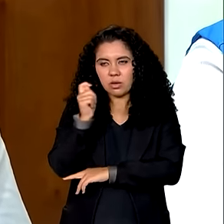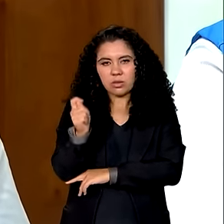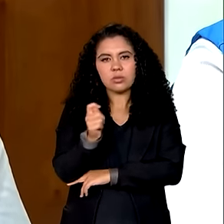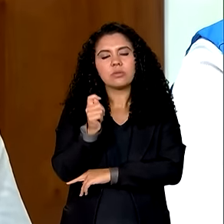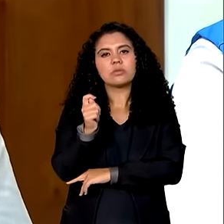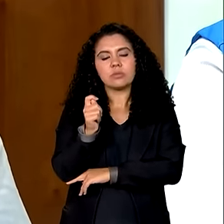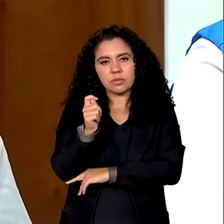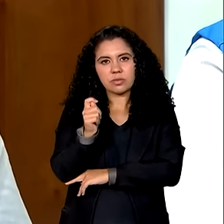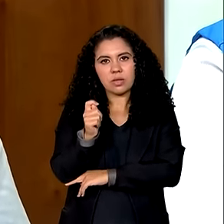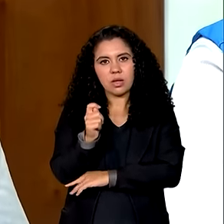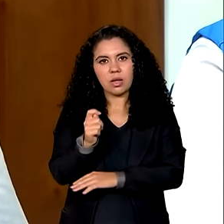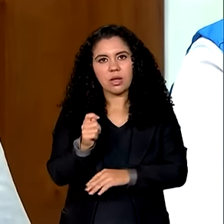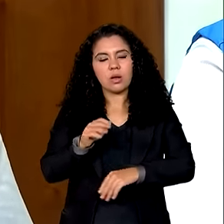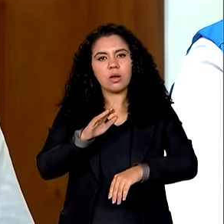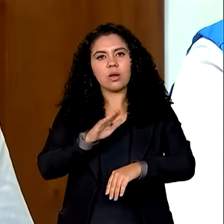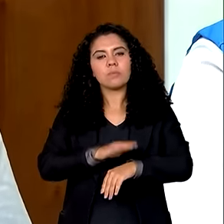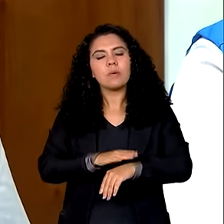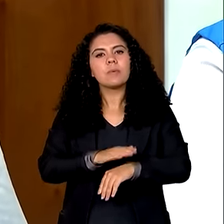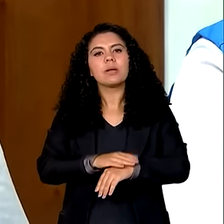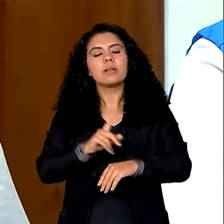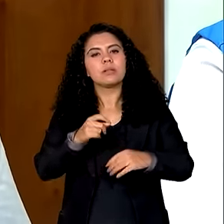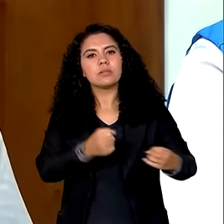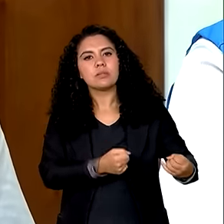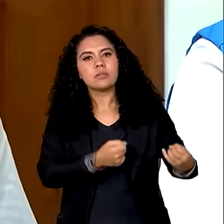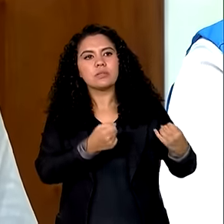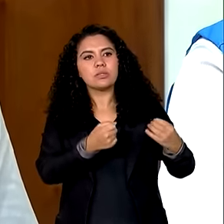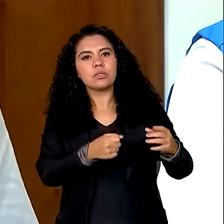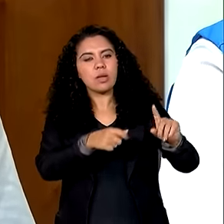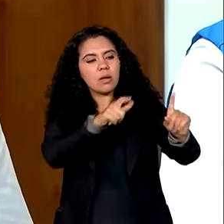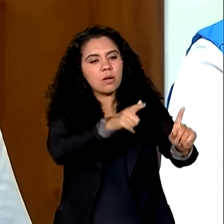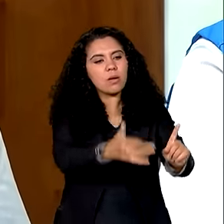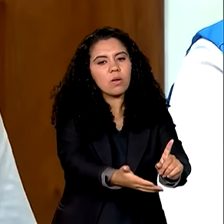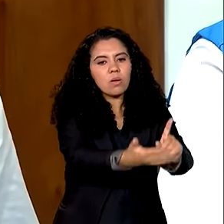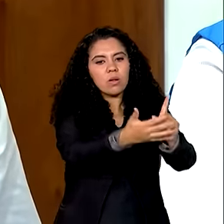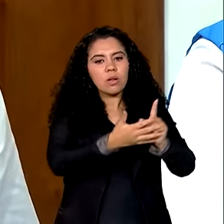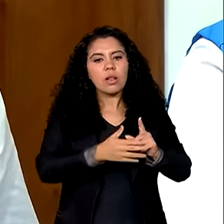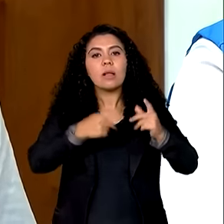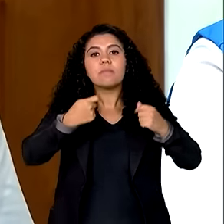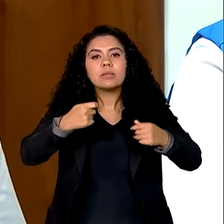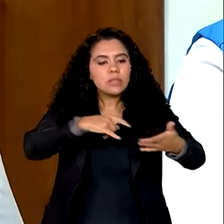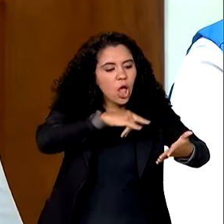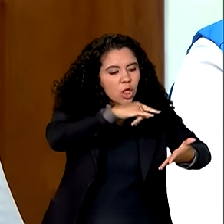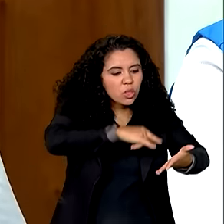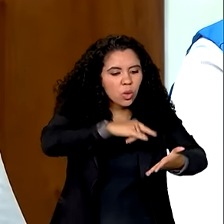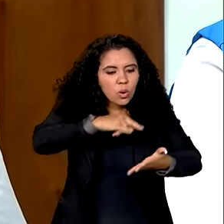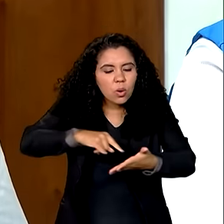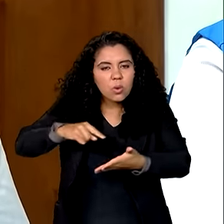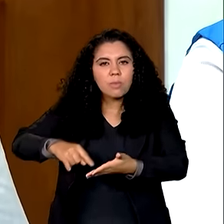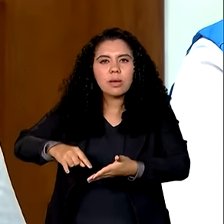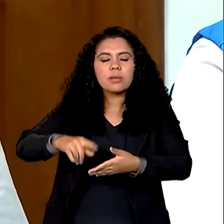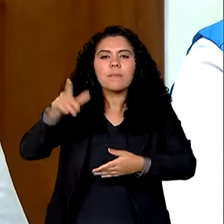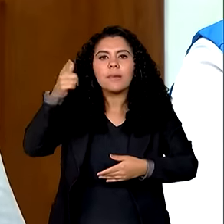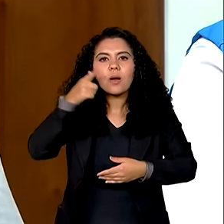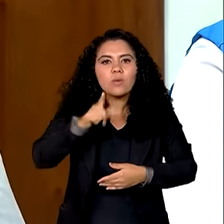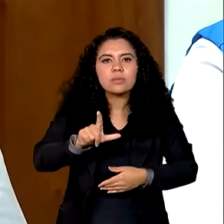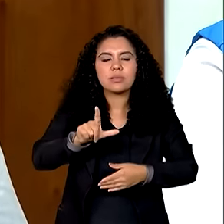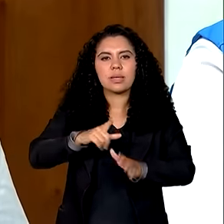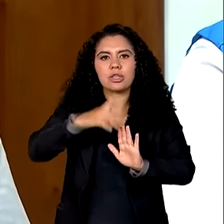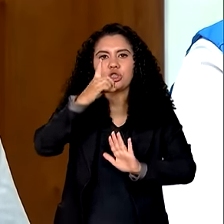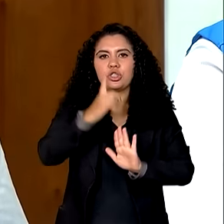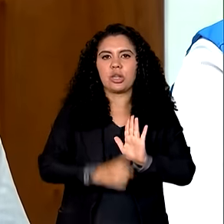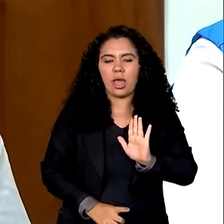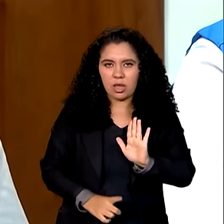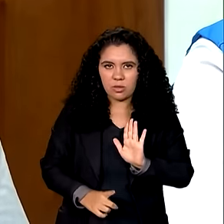de devolver às pessoas a possibilidade de ter o mínimo de documentos para que elas possam acessar os seus direitos